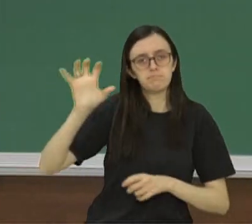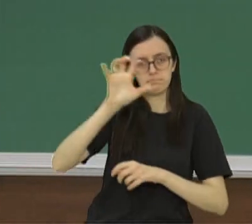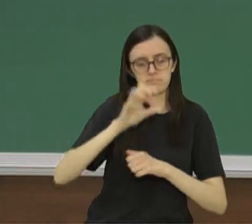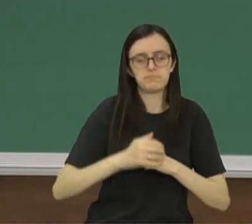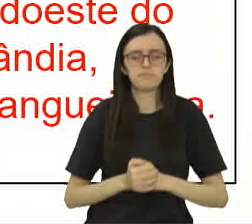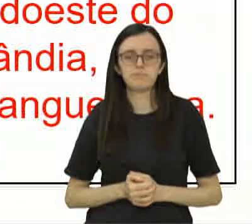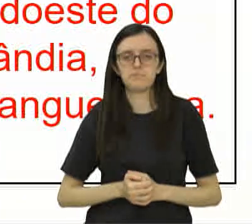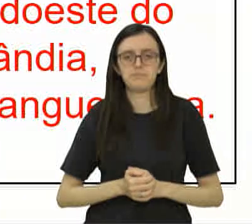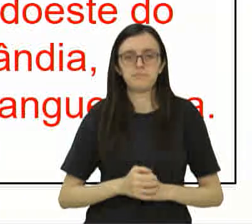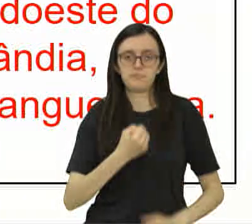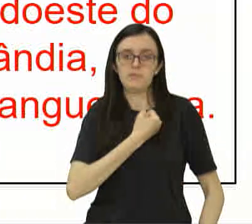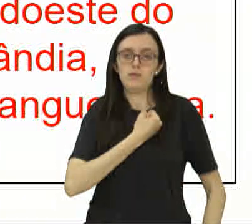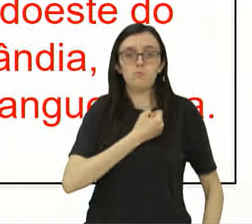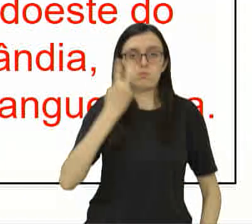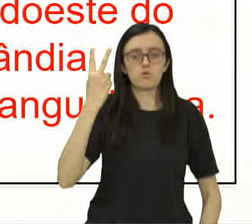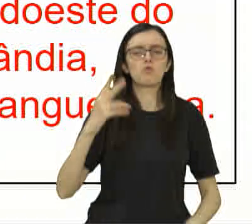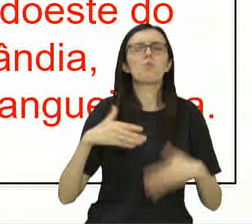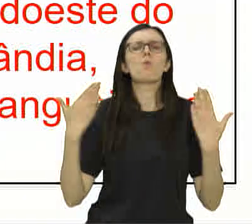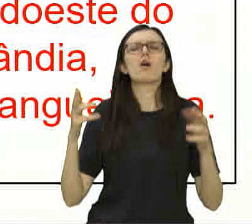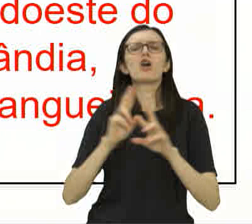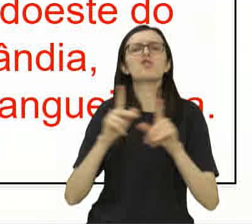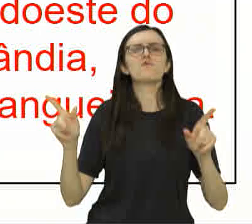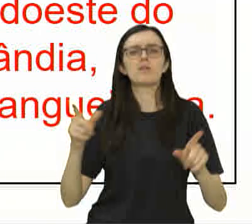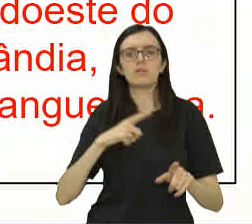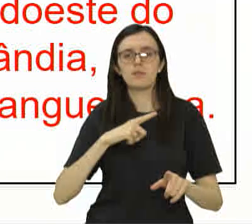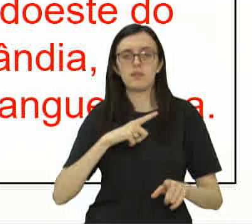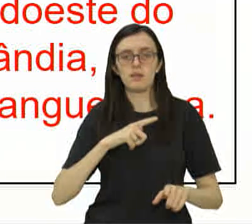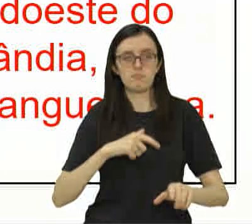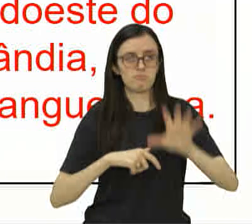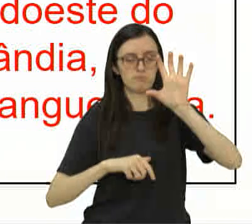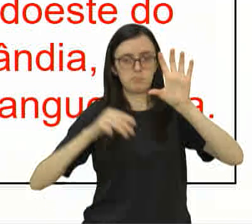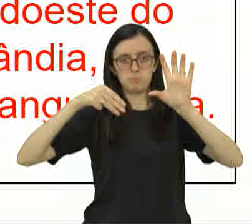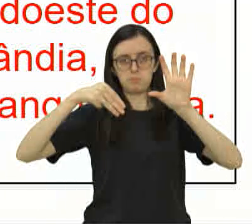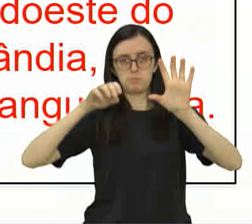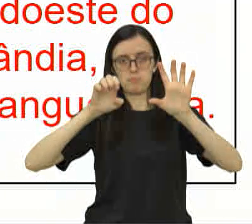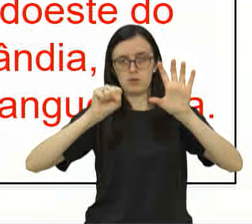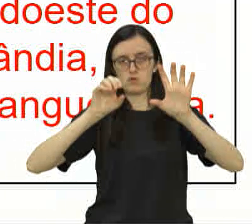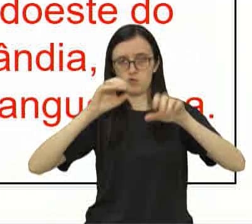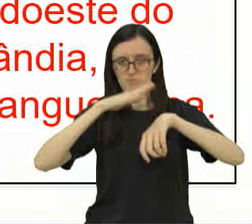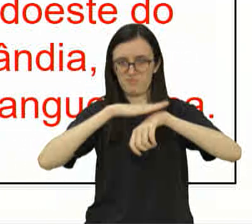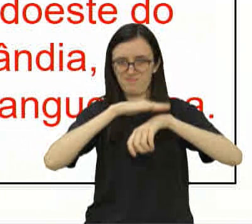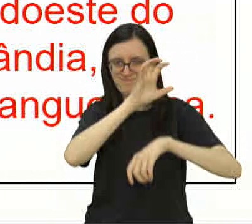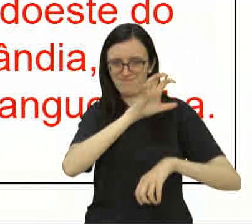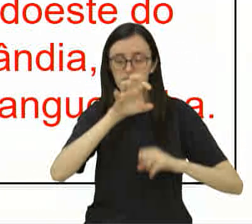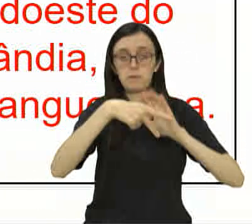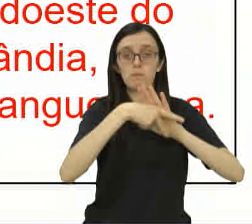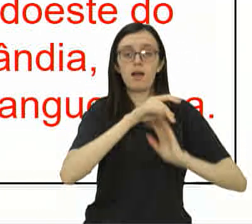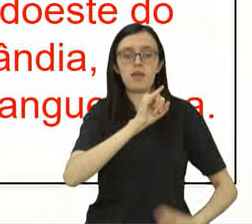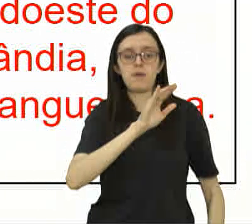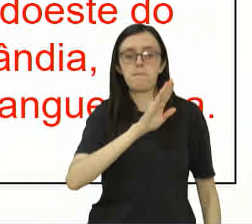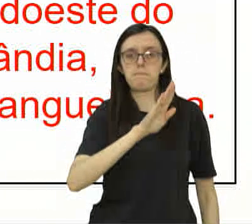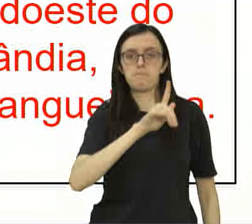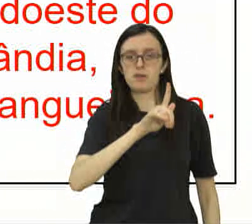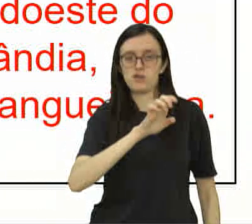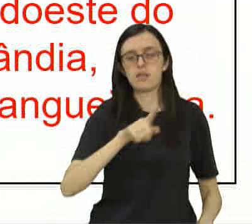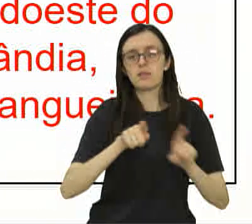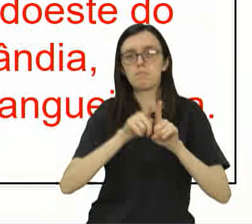Número 2. Qual a diferença nas mesorregiões propostas pelo IBGE e mesorregiões propostas na